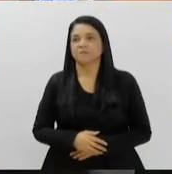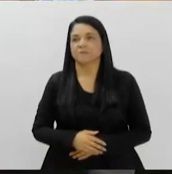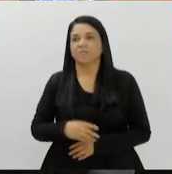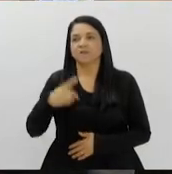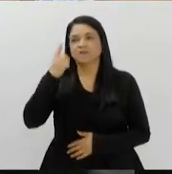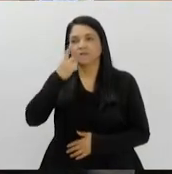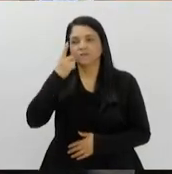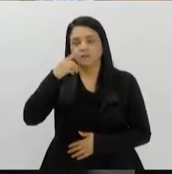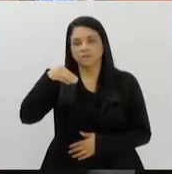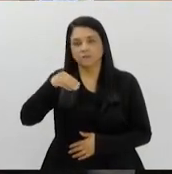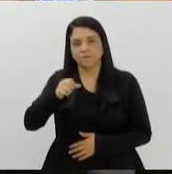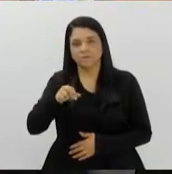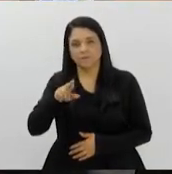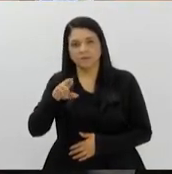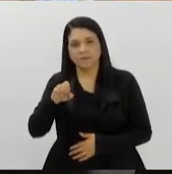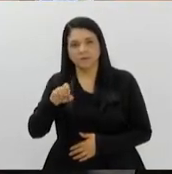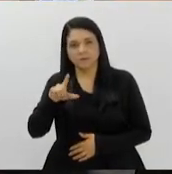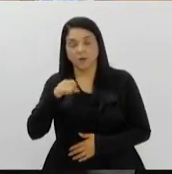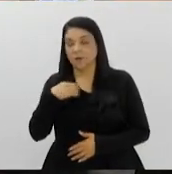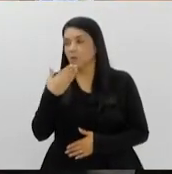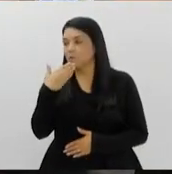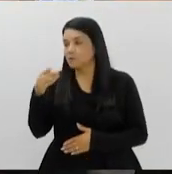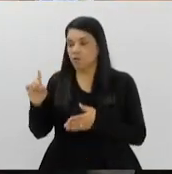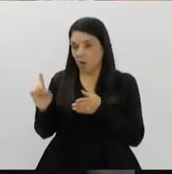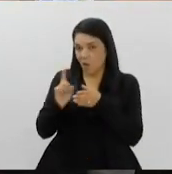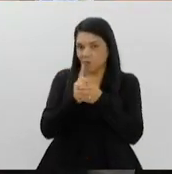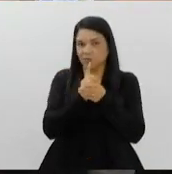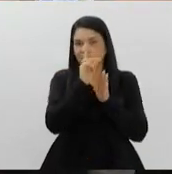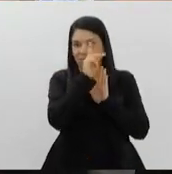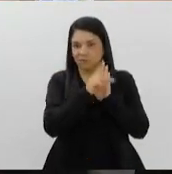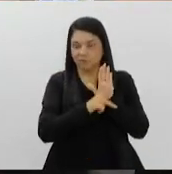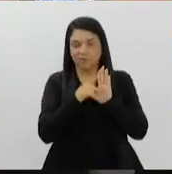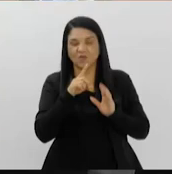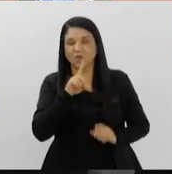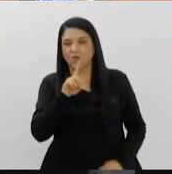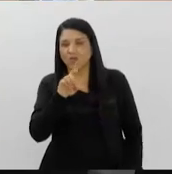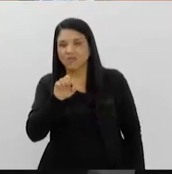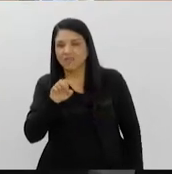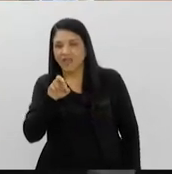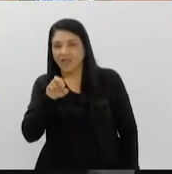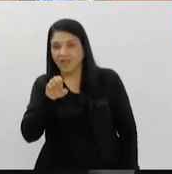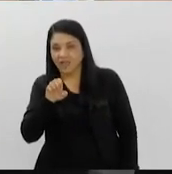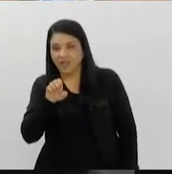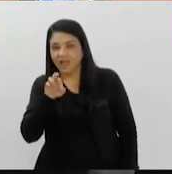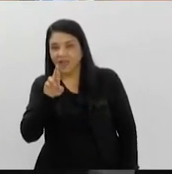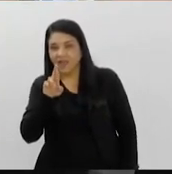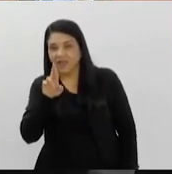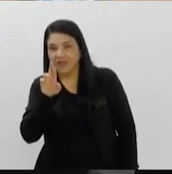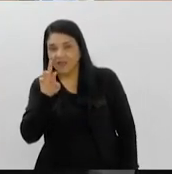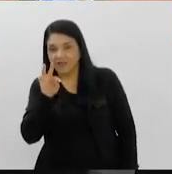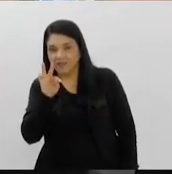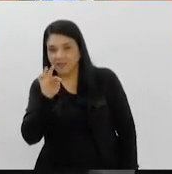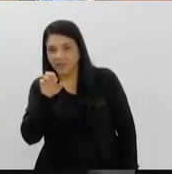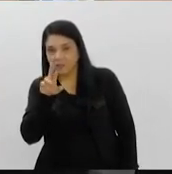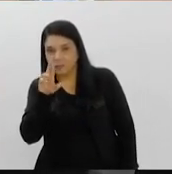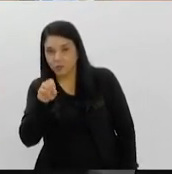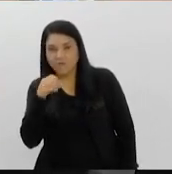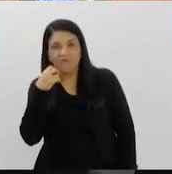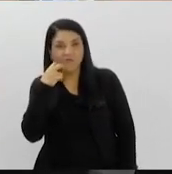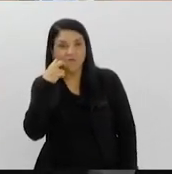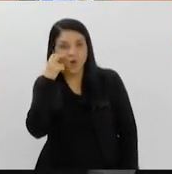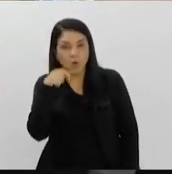Dino. Só pedir com a autoria, Vossa Excelência, porque o DETRO é uma vergonha do Estado do Rio de Janeiro. Eu me